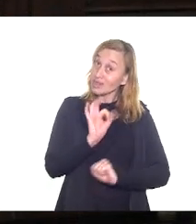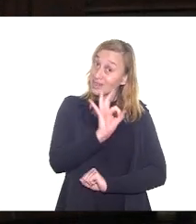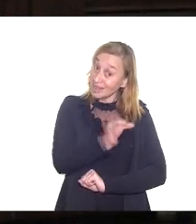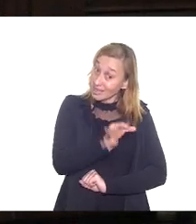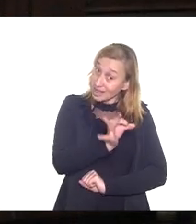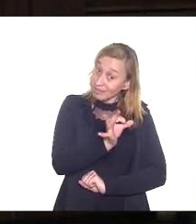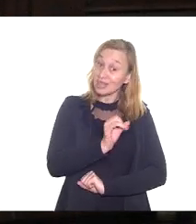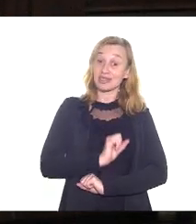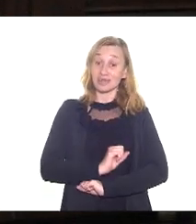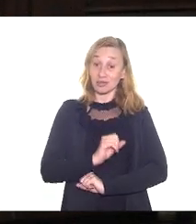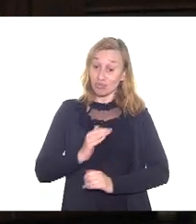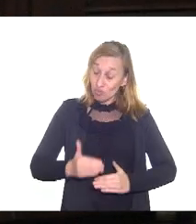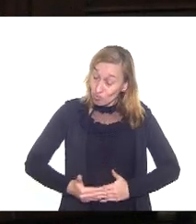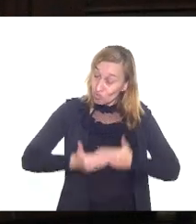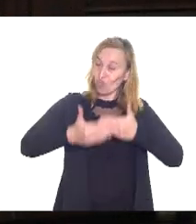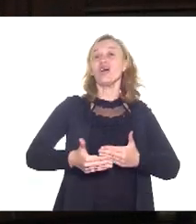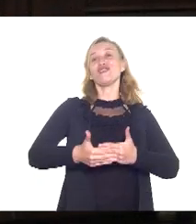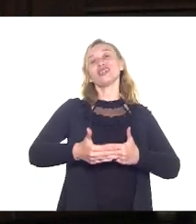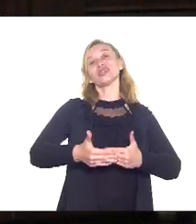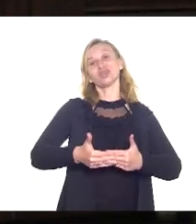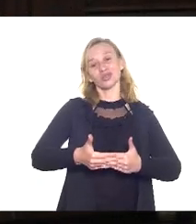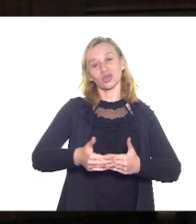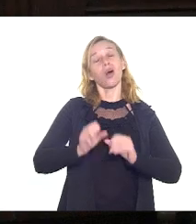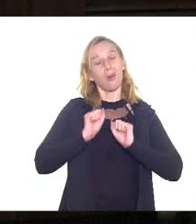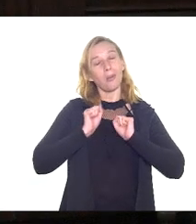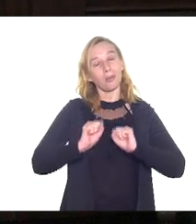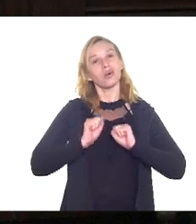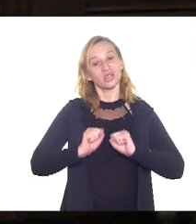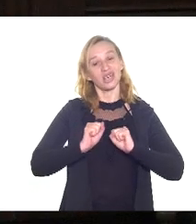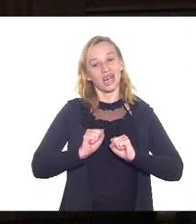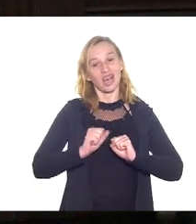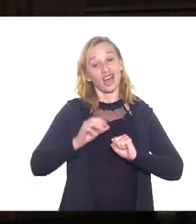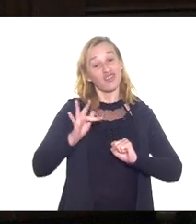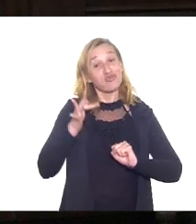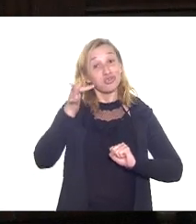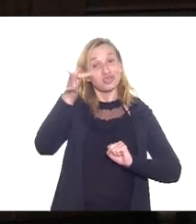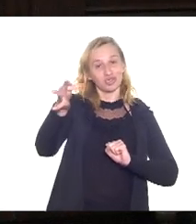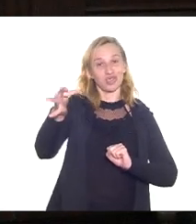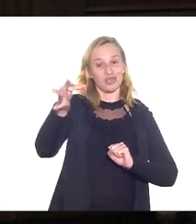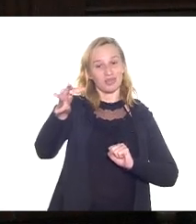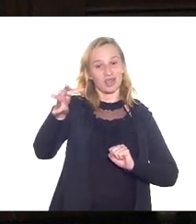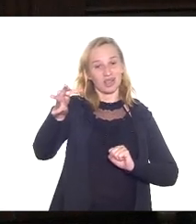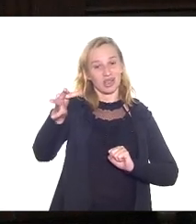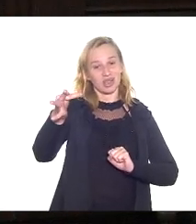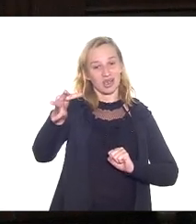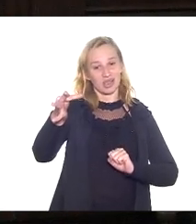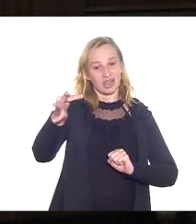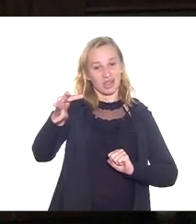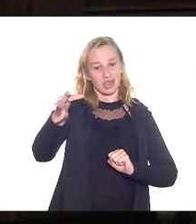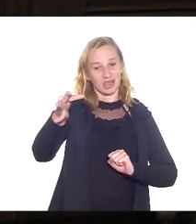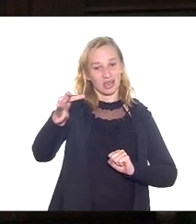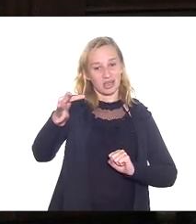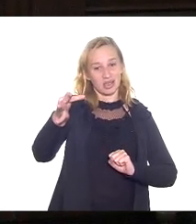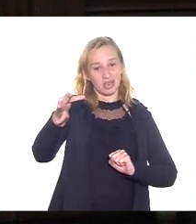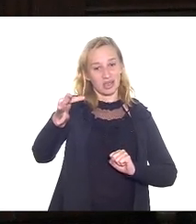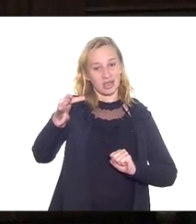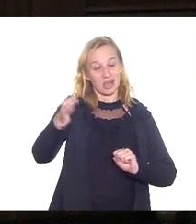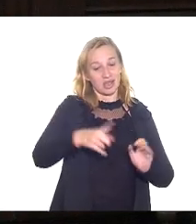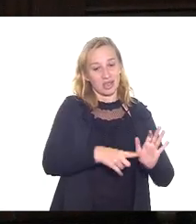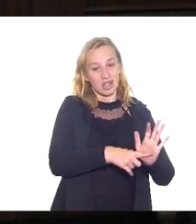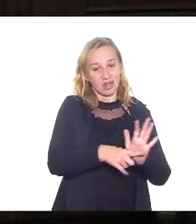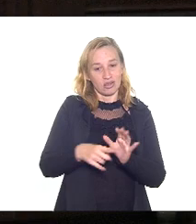fato, um avanço que poderá, quiçá, futuramente, ser empregado por diversos